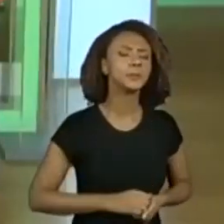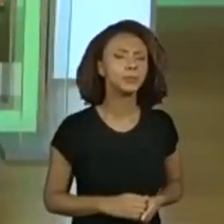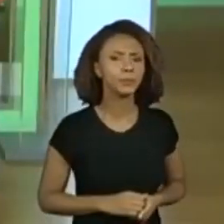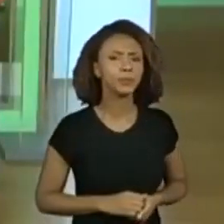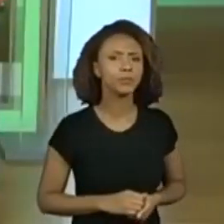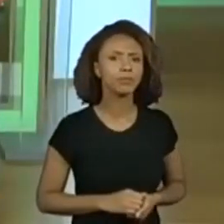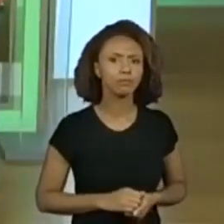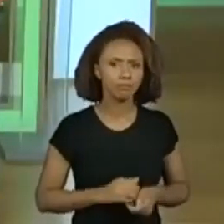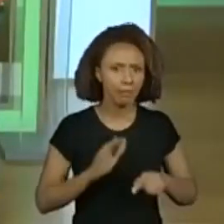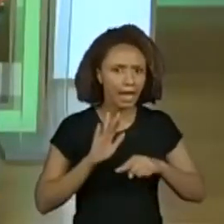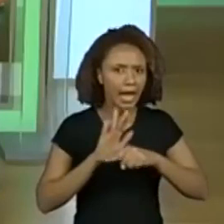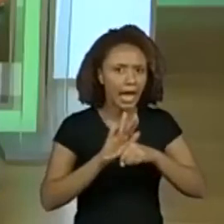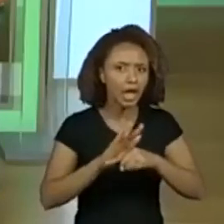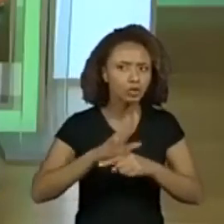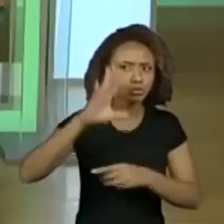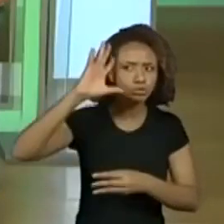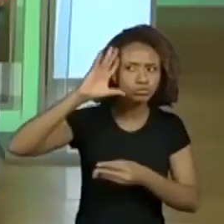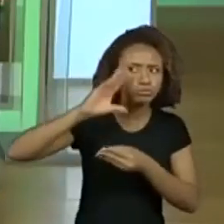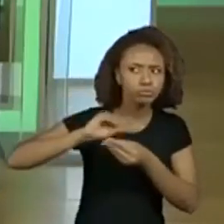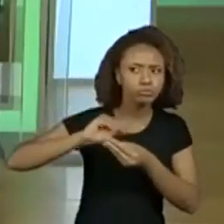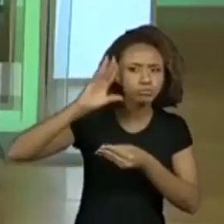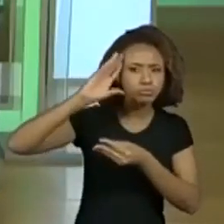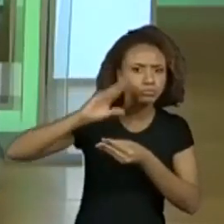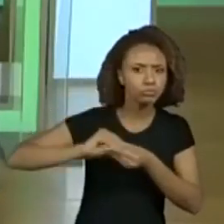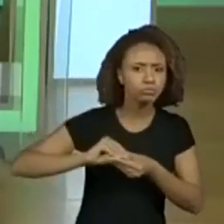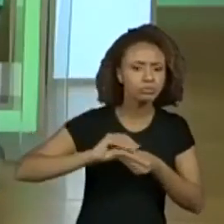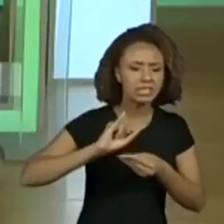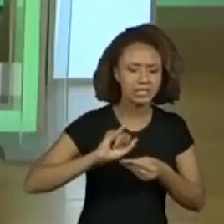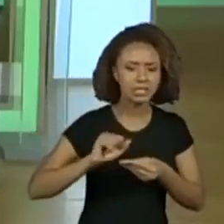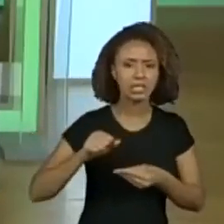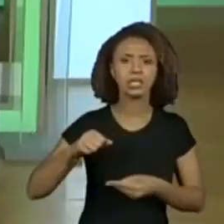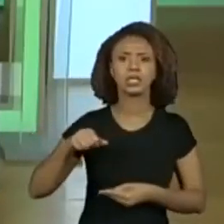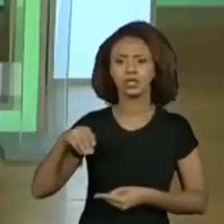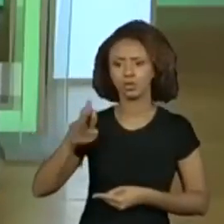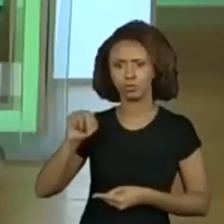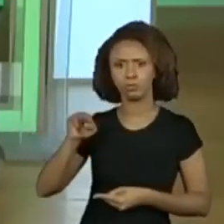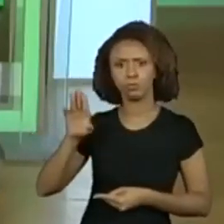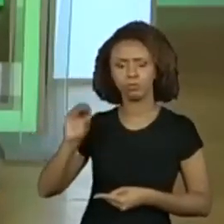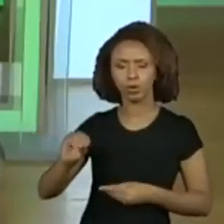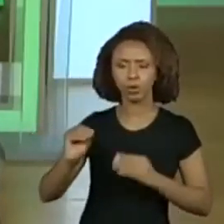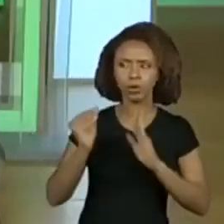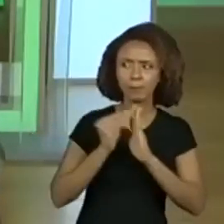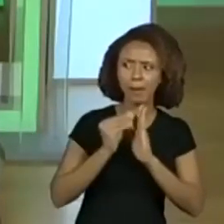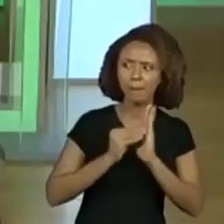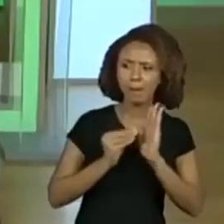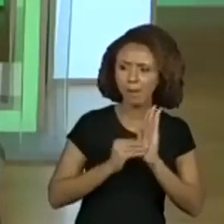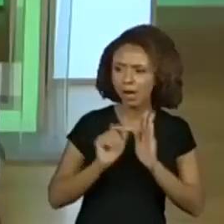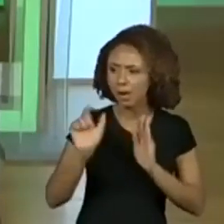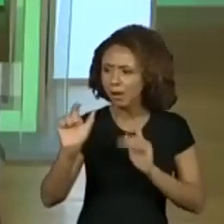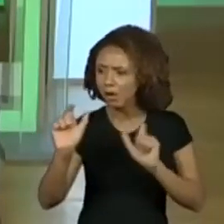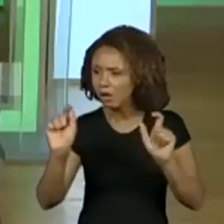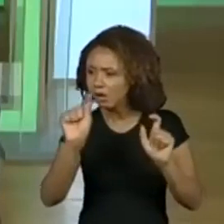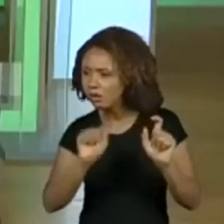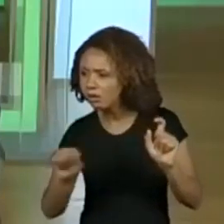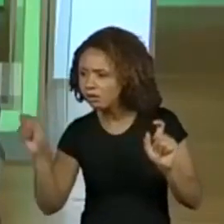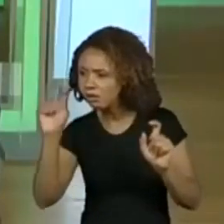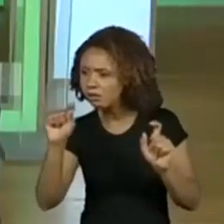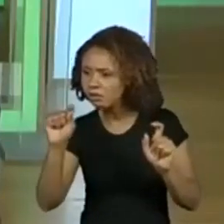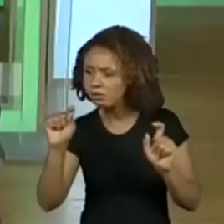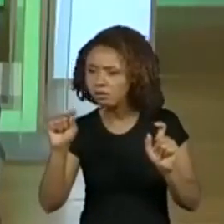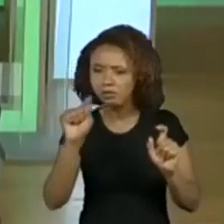facilita o entendimento esses registros que ele fez quando ele coloca eu circulei a frase que falava tal